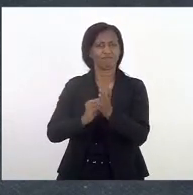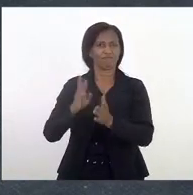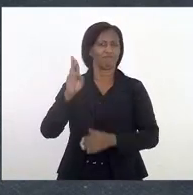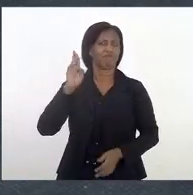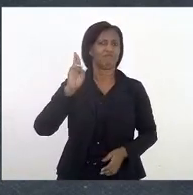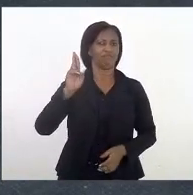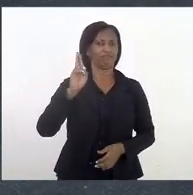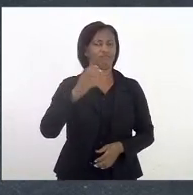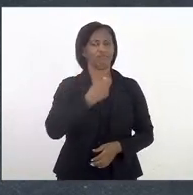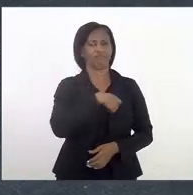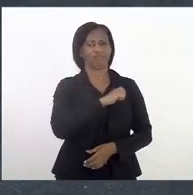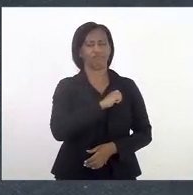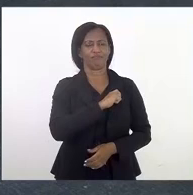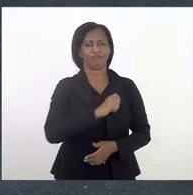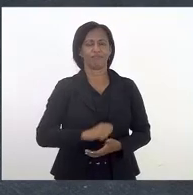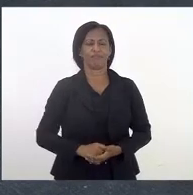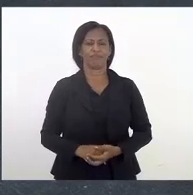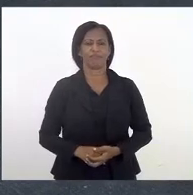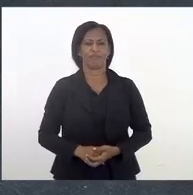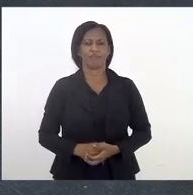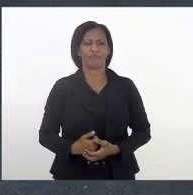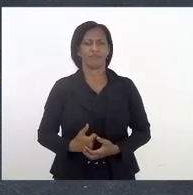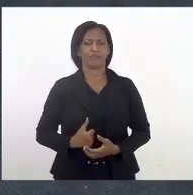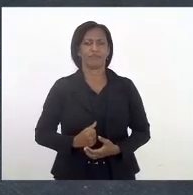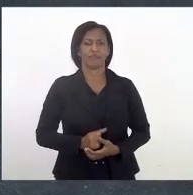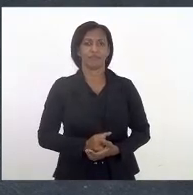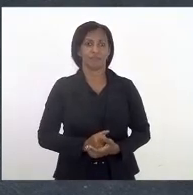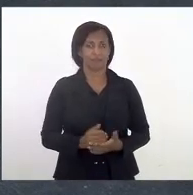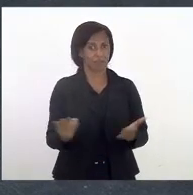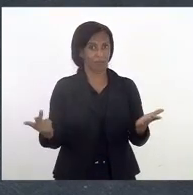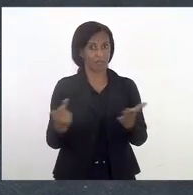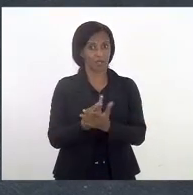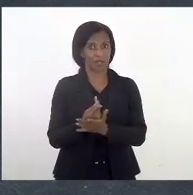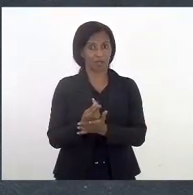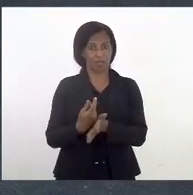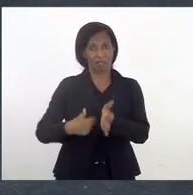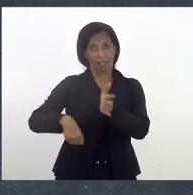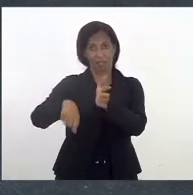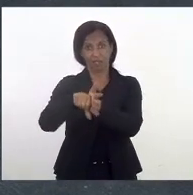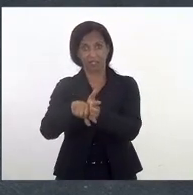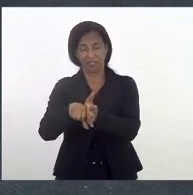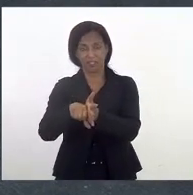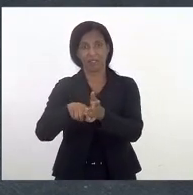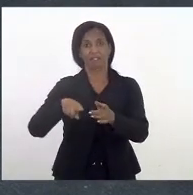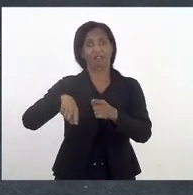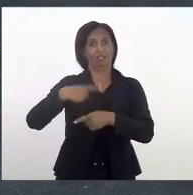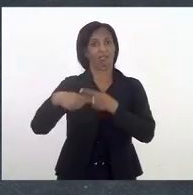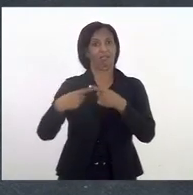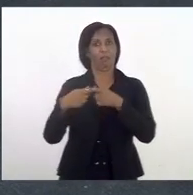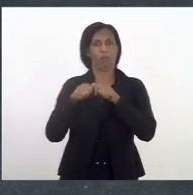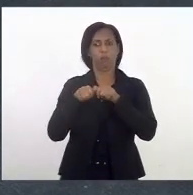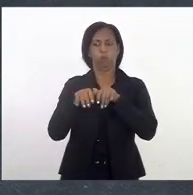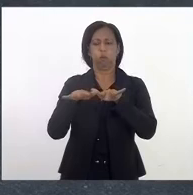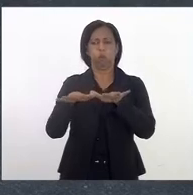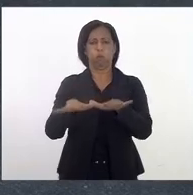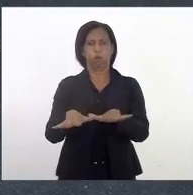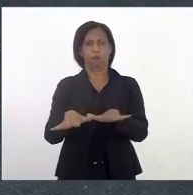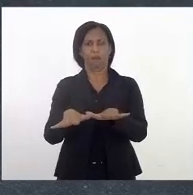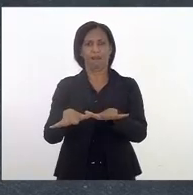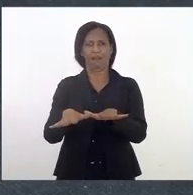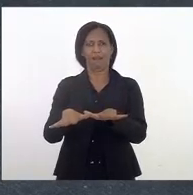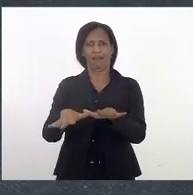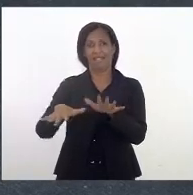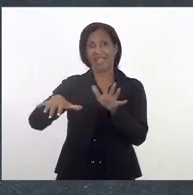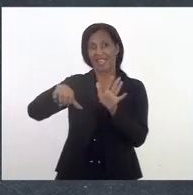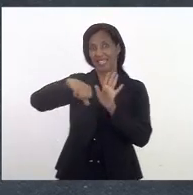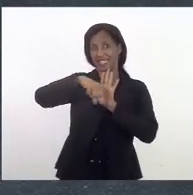fiscal e e veio a crise e veio a pandemia e veio a crise veio